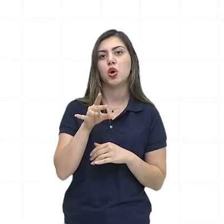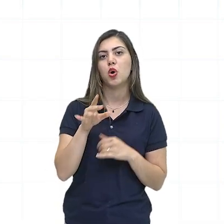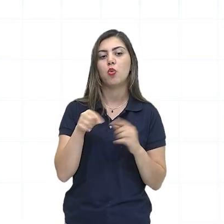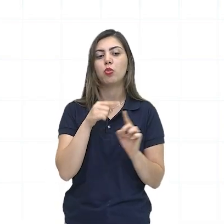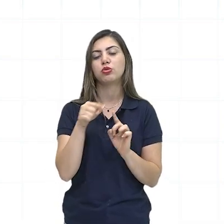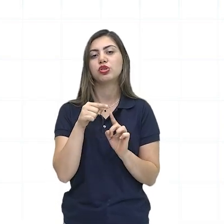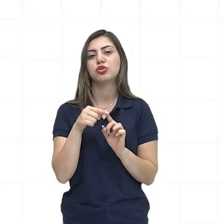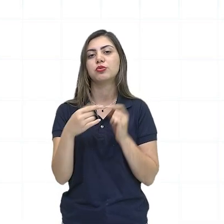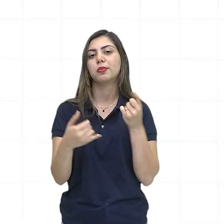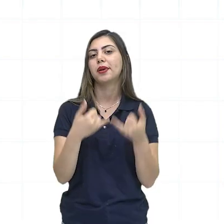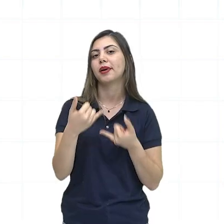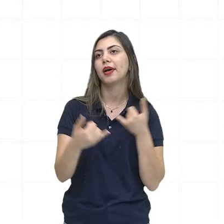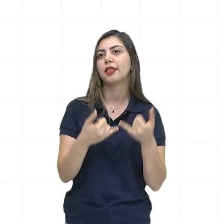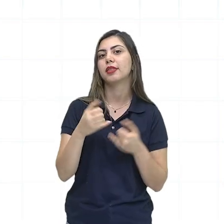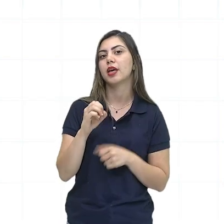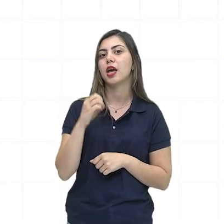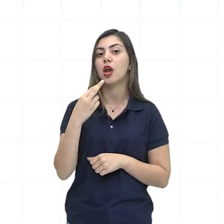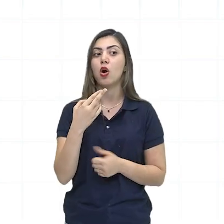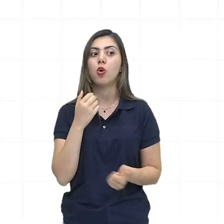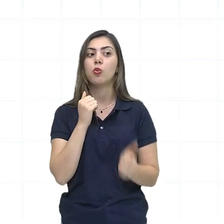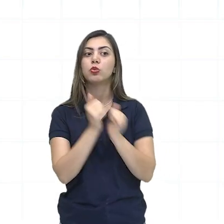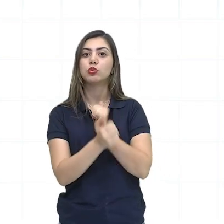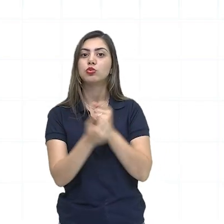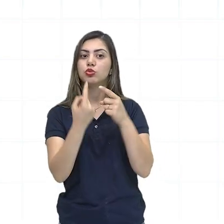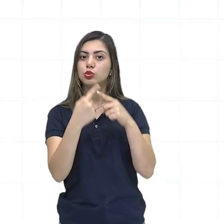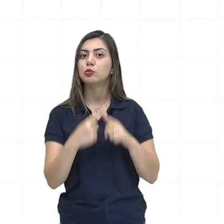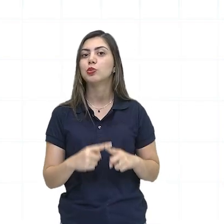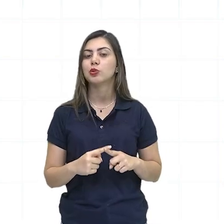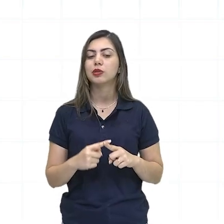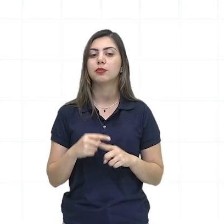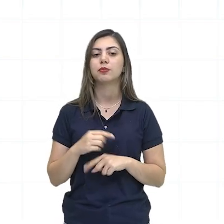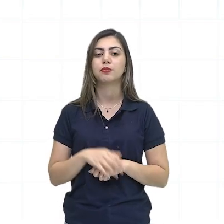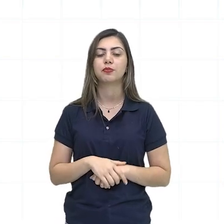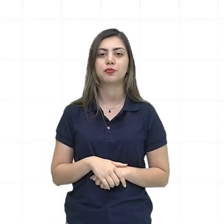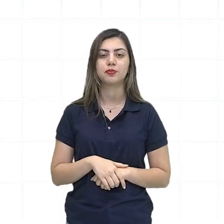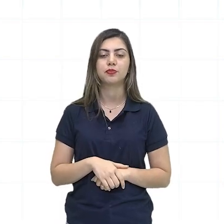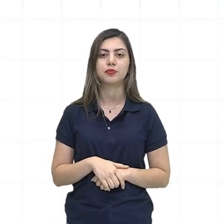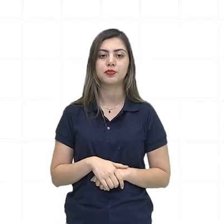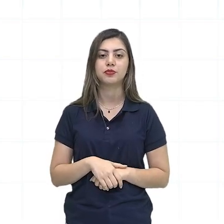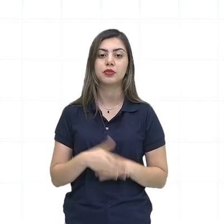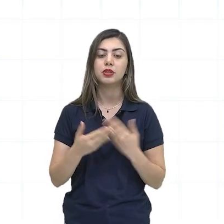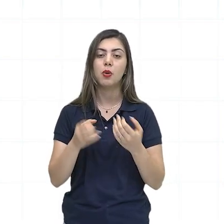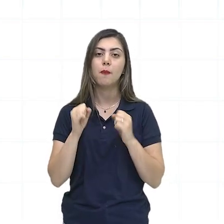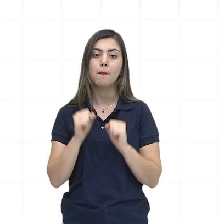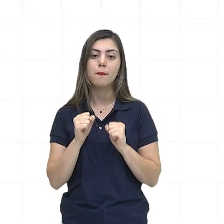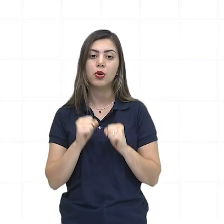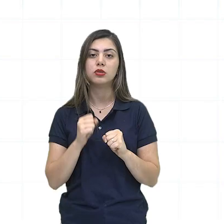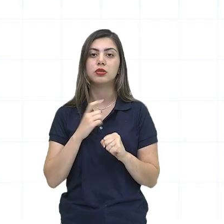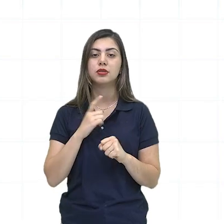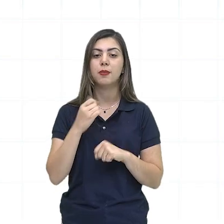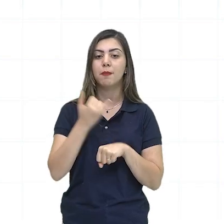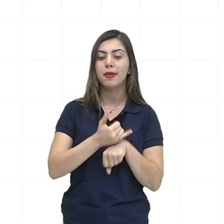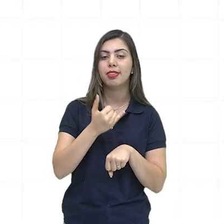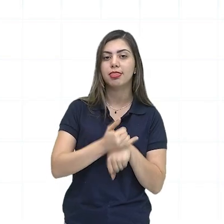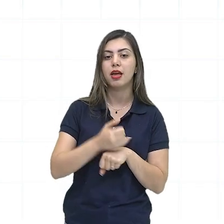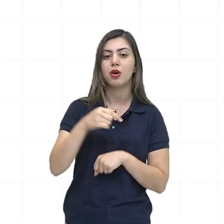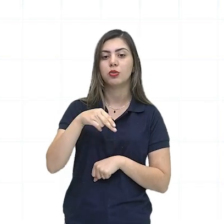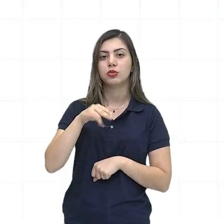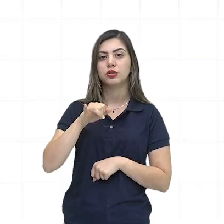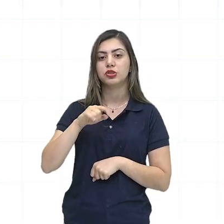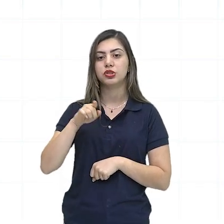brincadeira ou se é um dardo profissional, tá bom? Ele pode ser feito em latão,